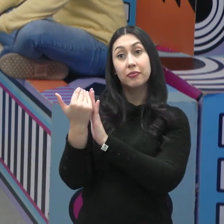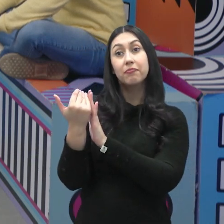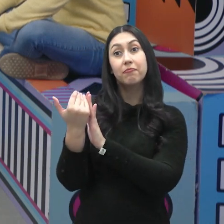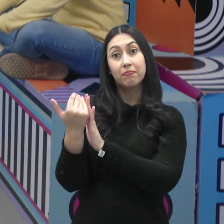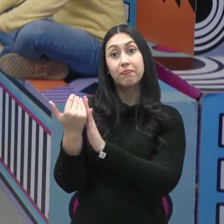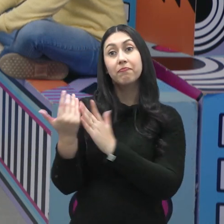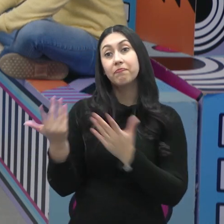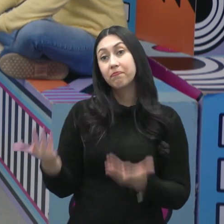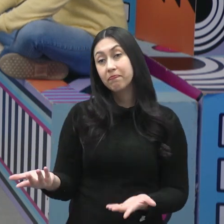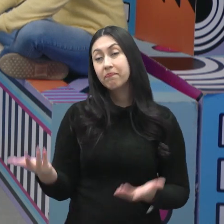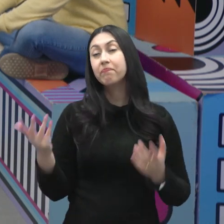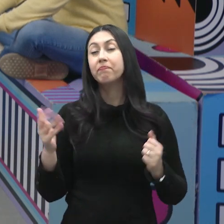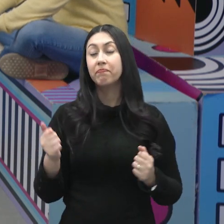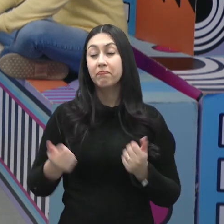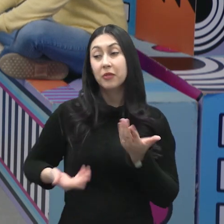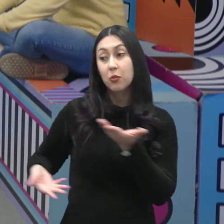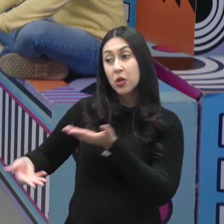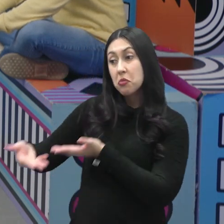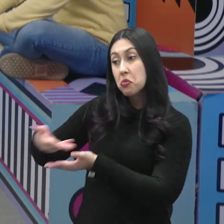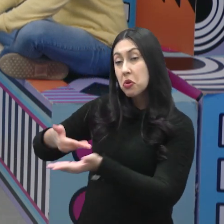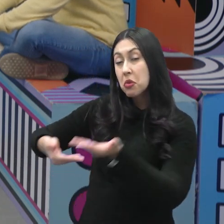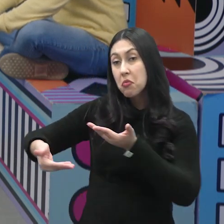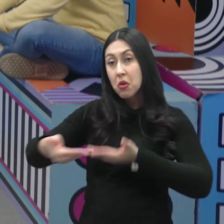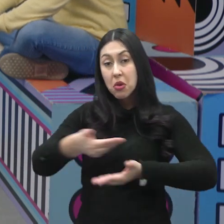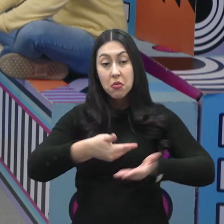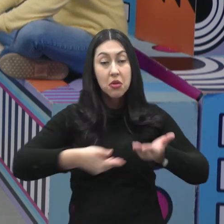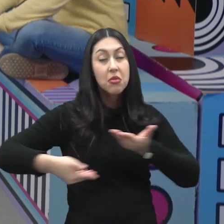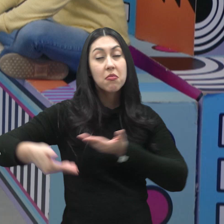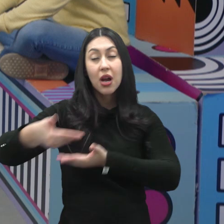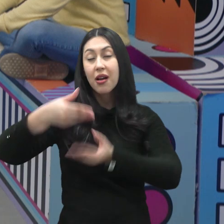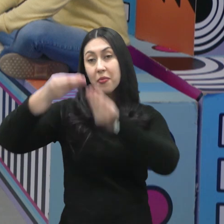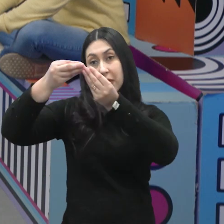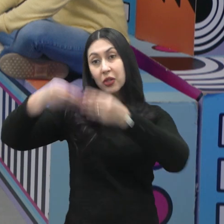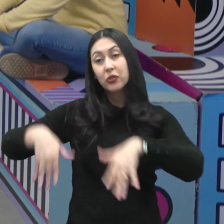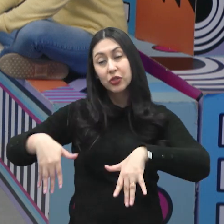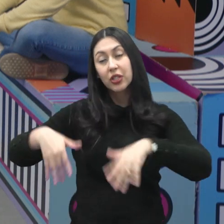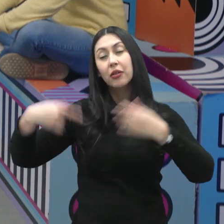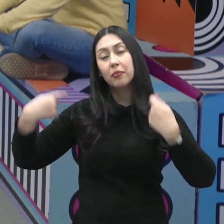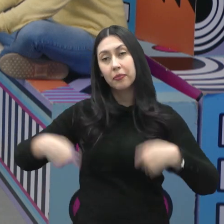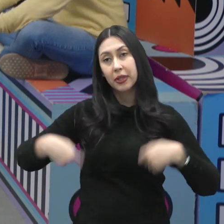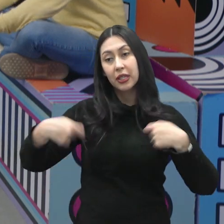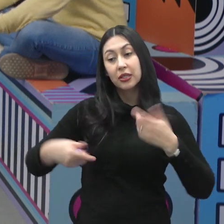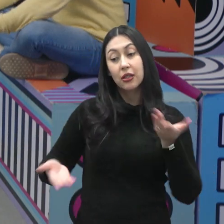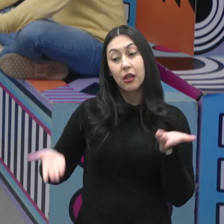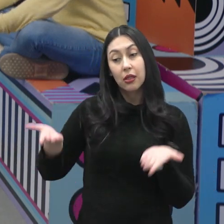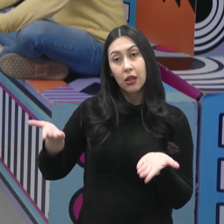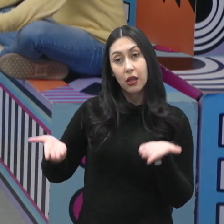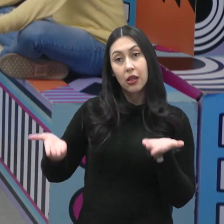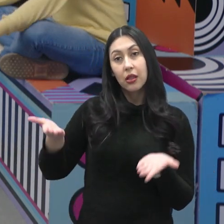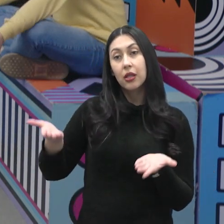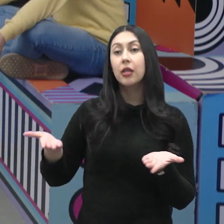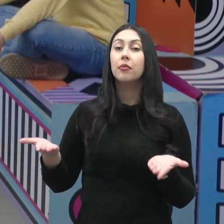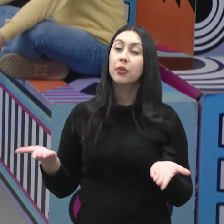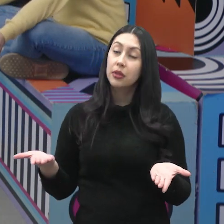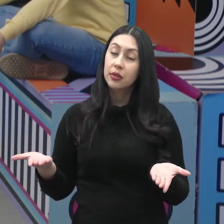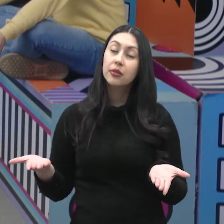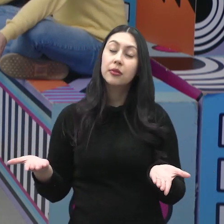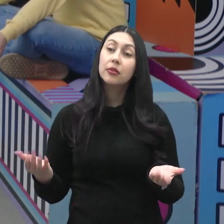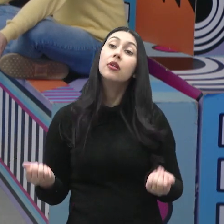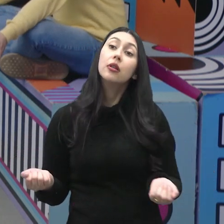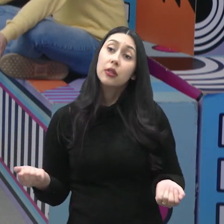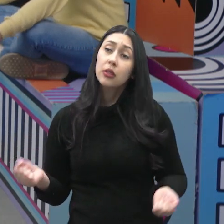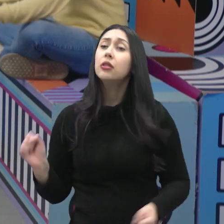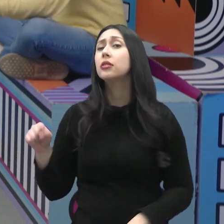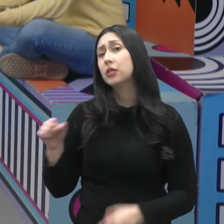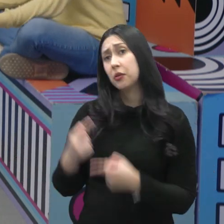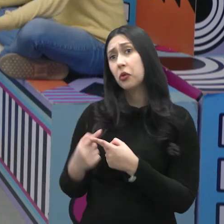com o outro, né, da sua relação com os amigos, com a família, né, também. Então tem que ter esse equilíbrio, né? A gente tá falando dos bebês,